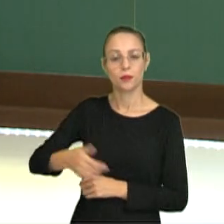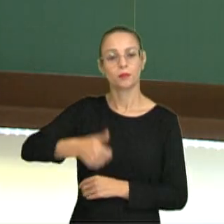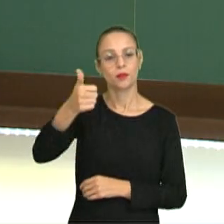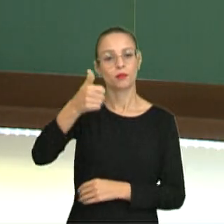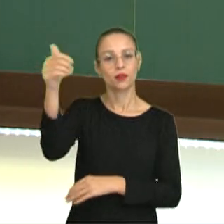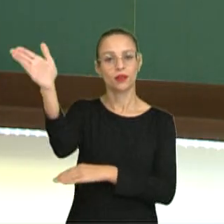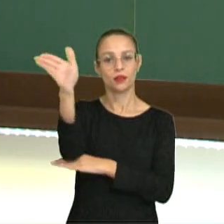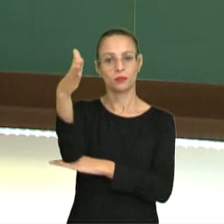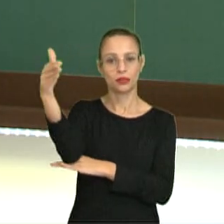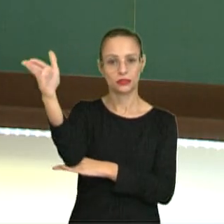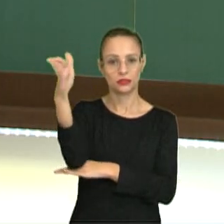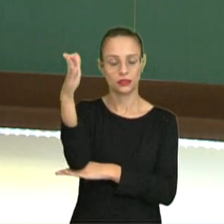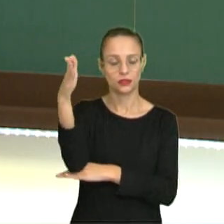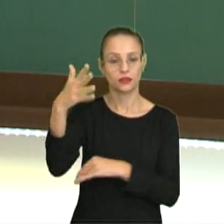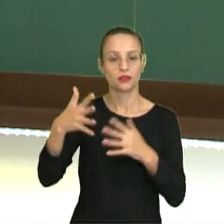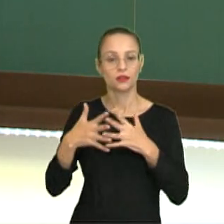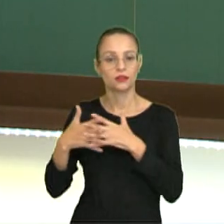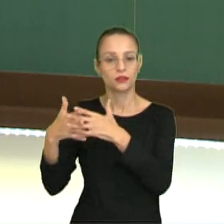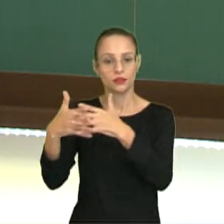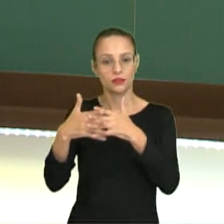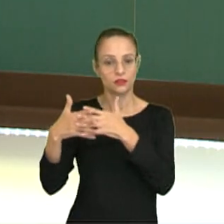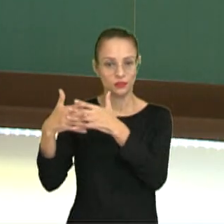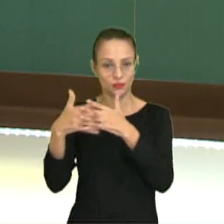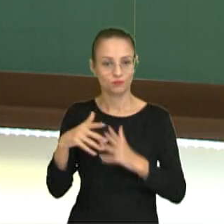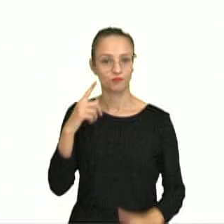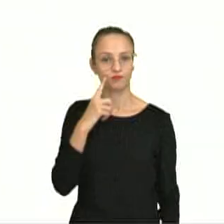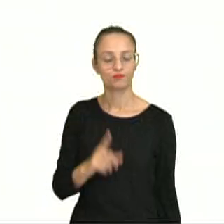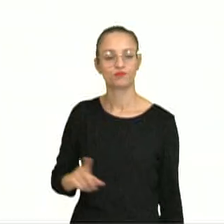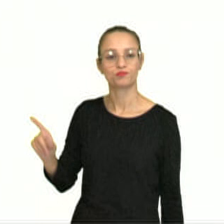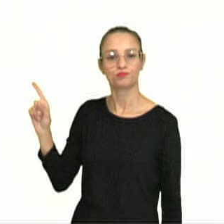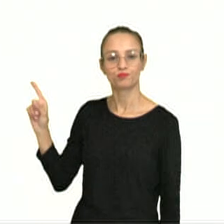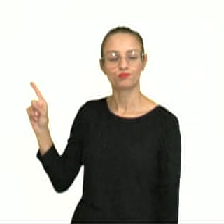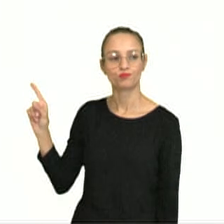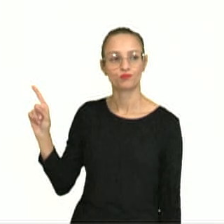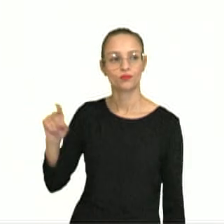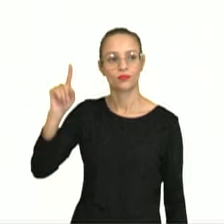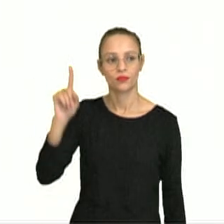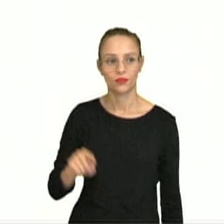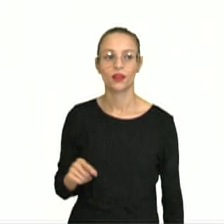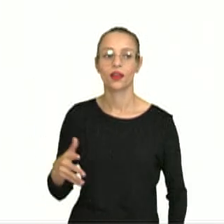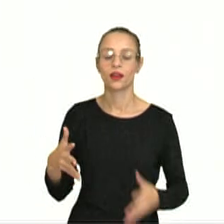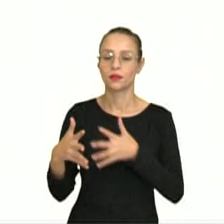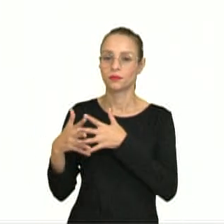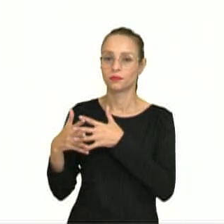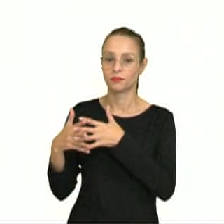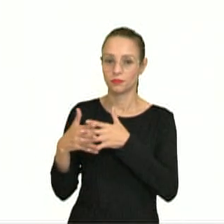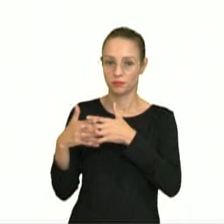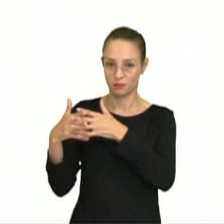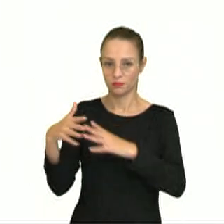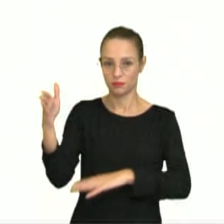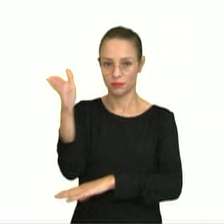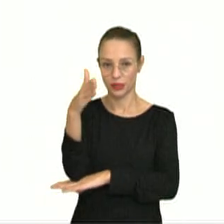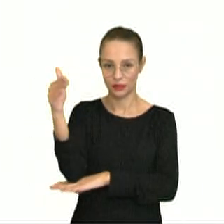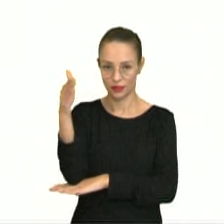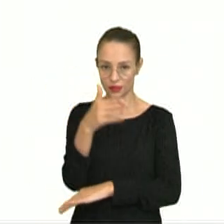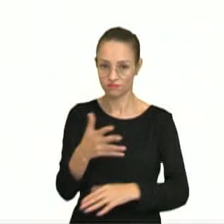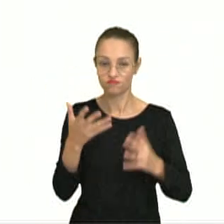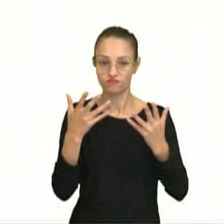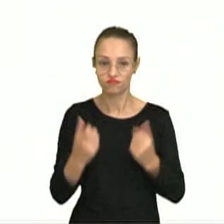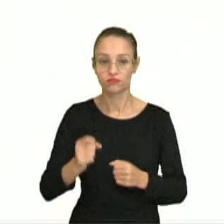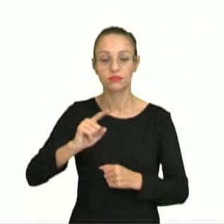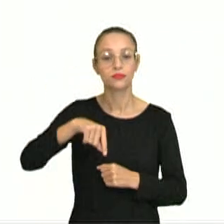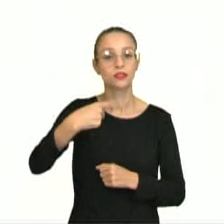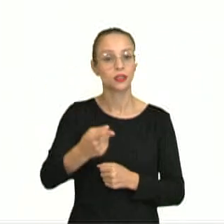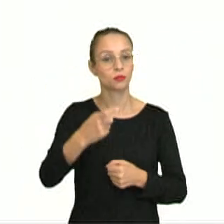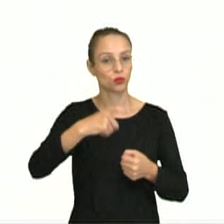primeira bandeira dos Estados Unidos, a bandeira de Betsy Ross, que é uma bandeira que foi adotada logo após essa declaração de